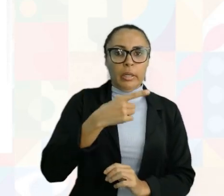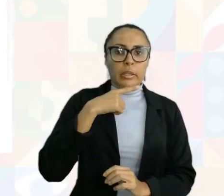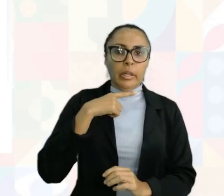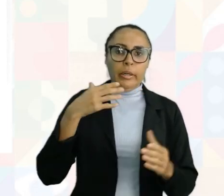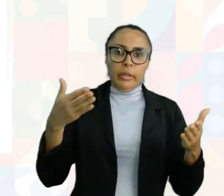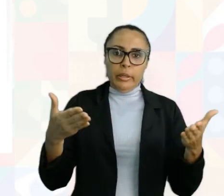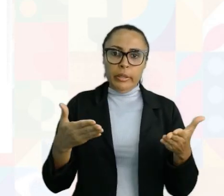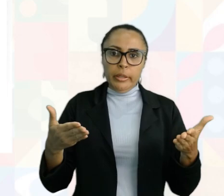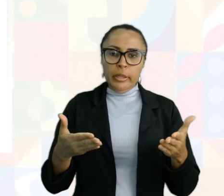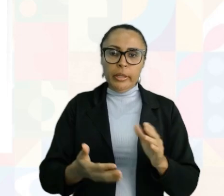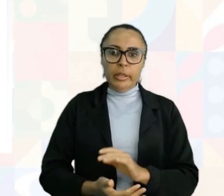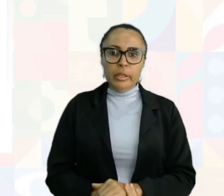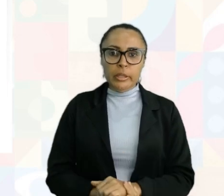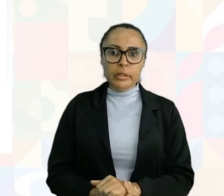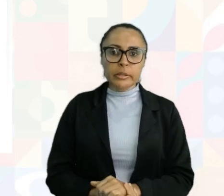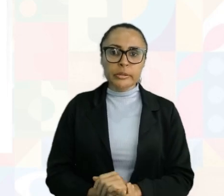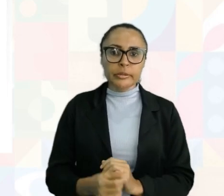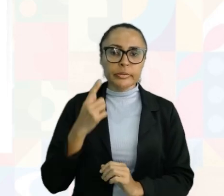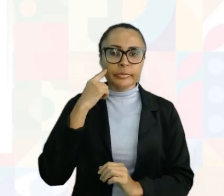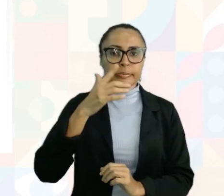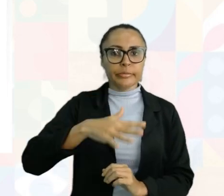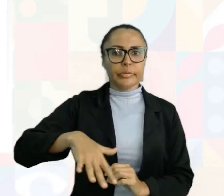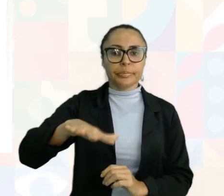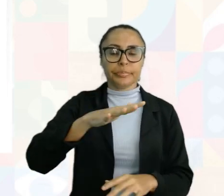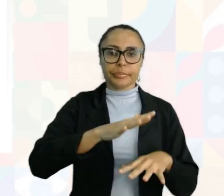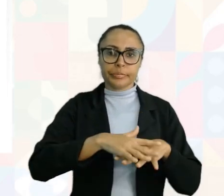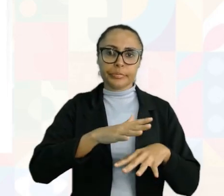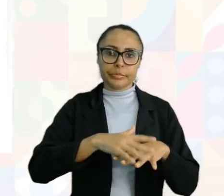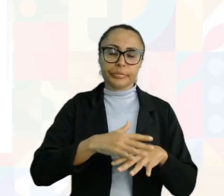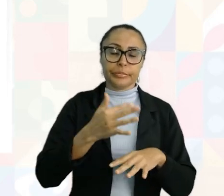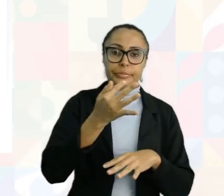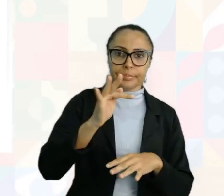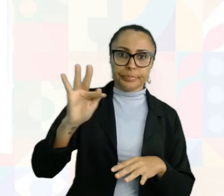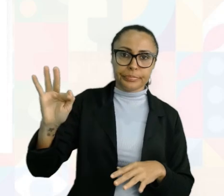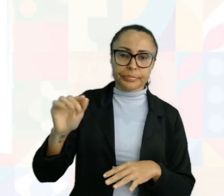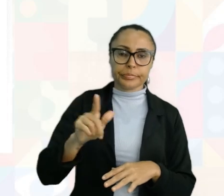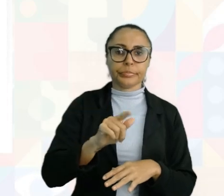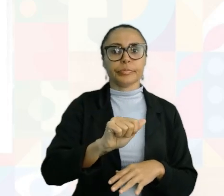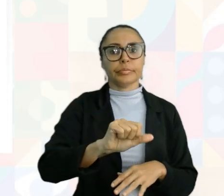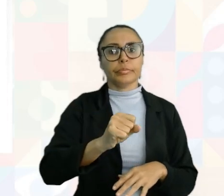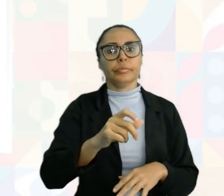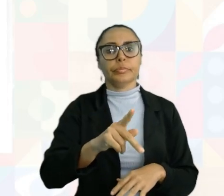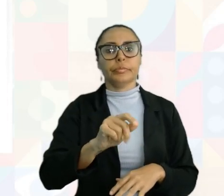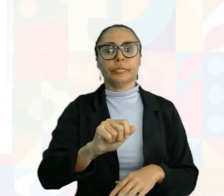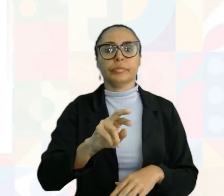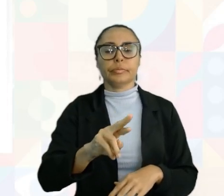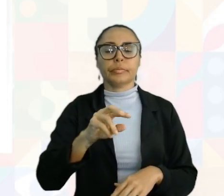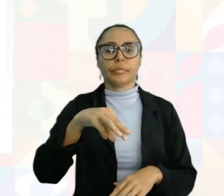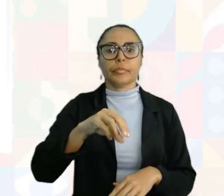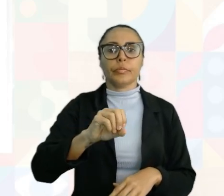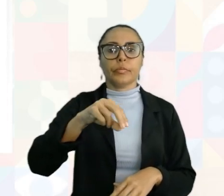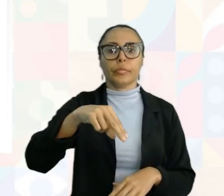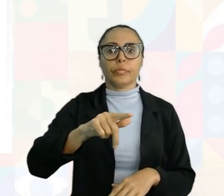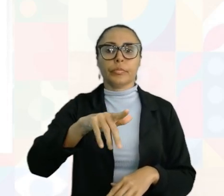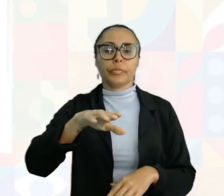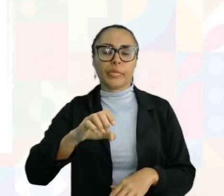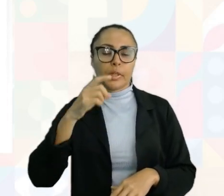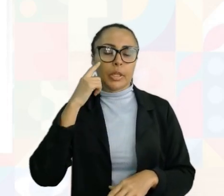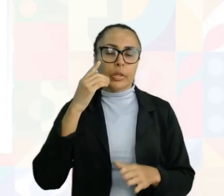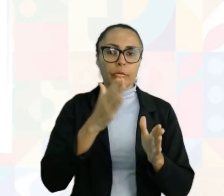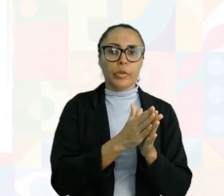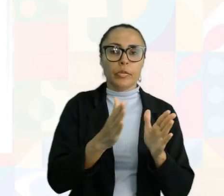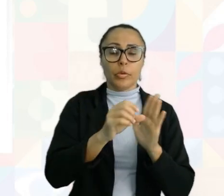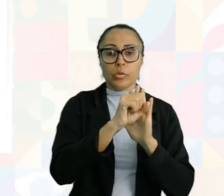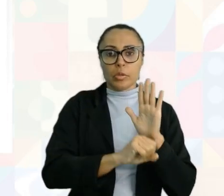do mundo se deve ao matemático francês Gaspard Monge. Gaspard Monge, que viveu entre a metade do